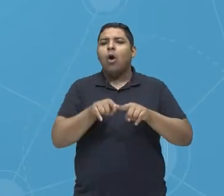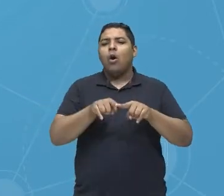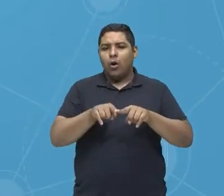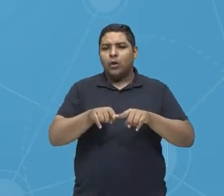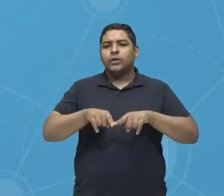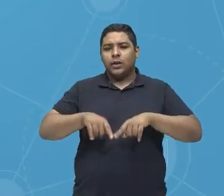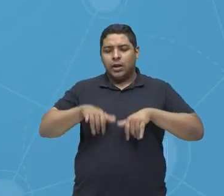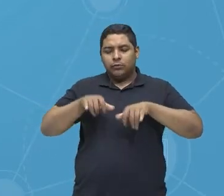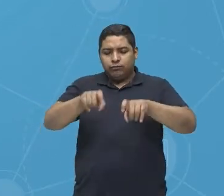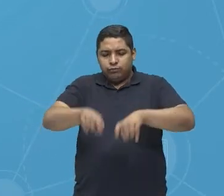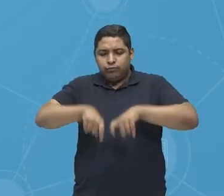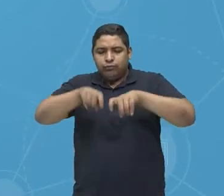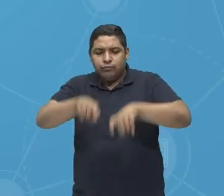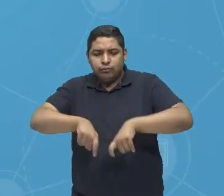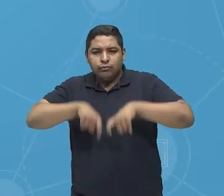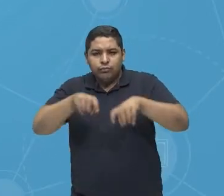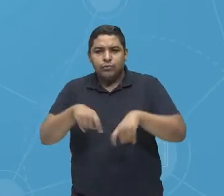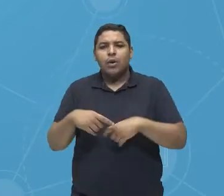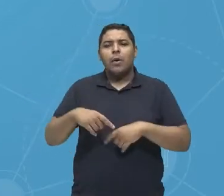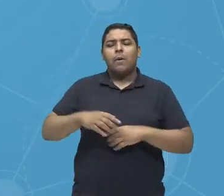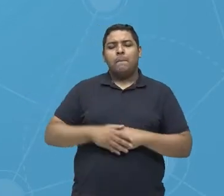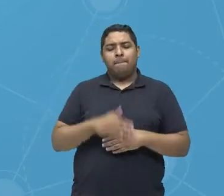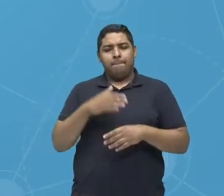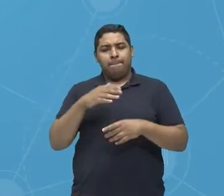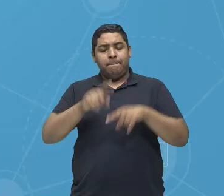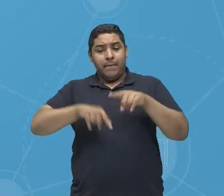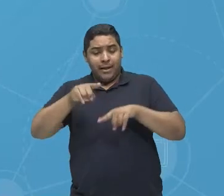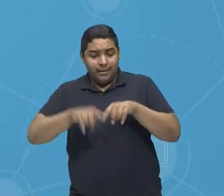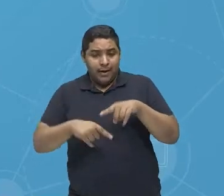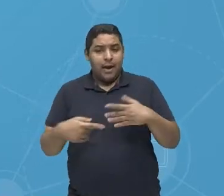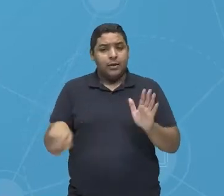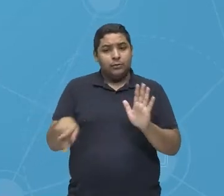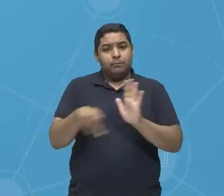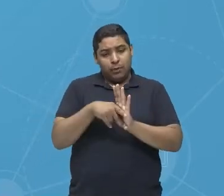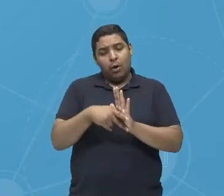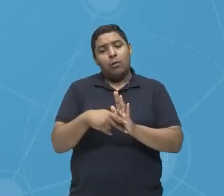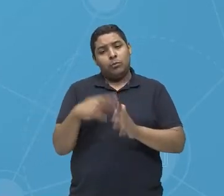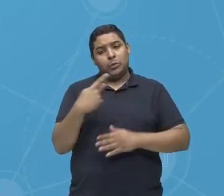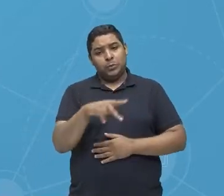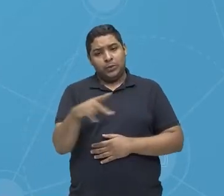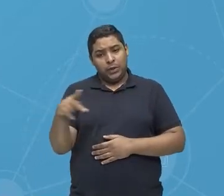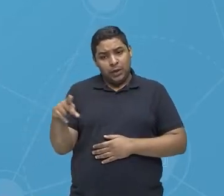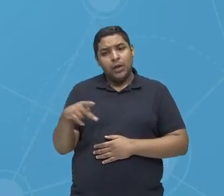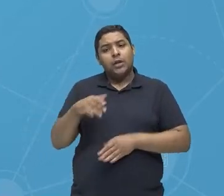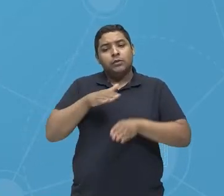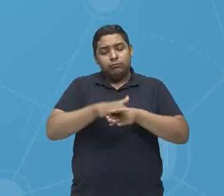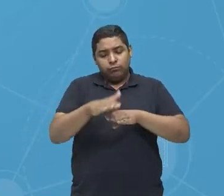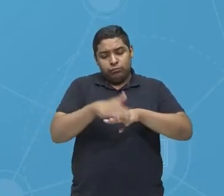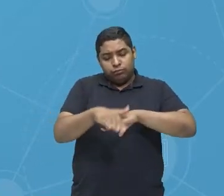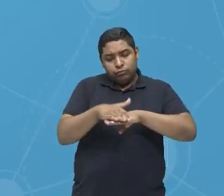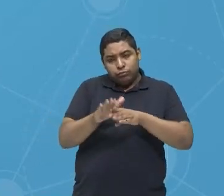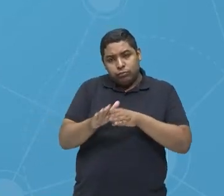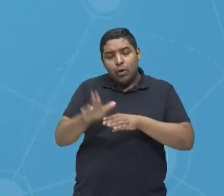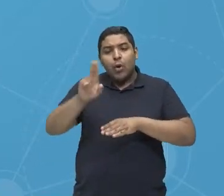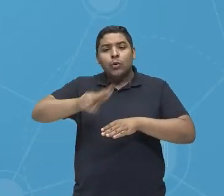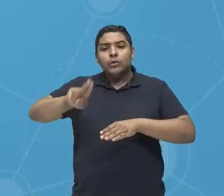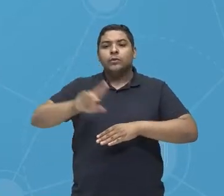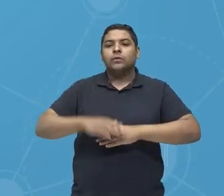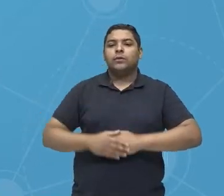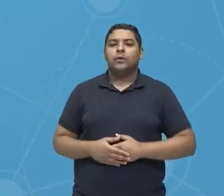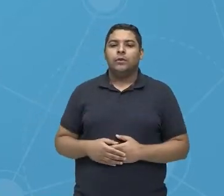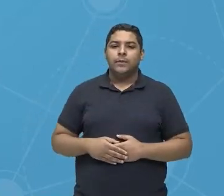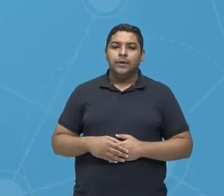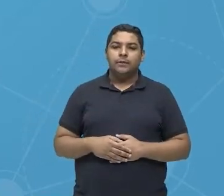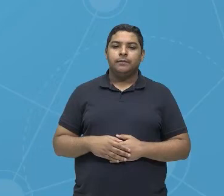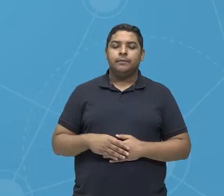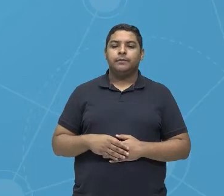dos metais, já produz os seus utensílios, certo? Utilizando o quê? O bronze. E aí nós vamos passar para